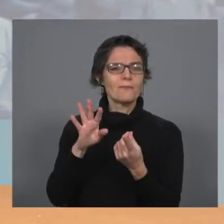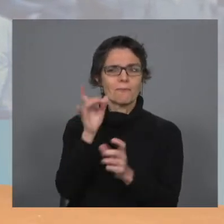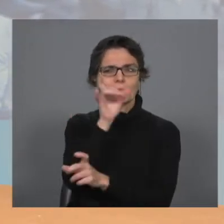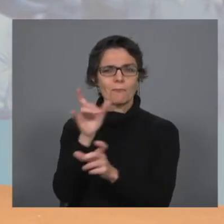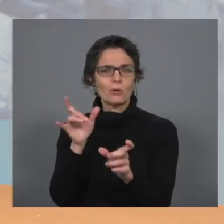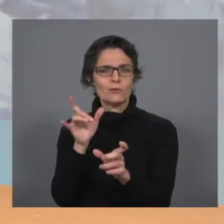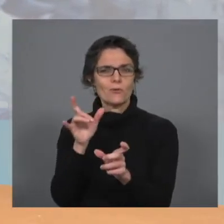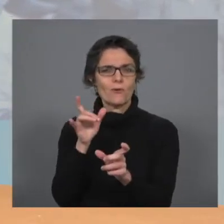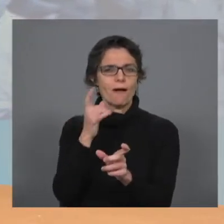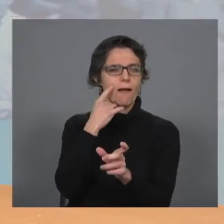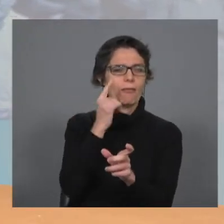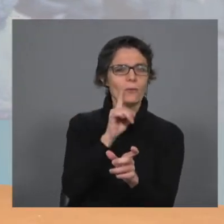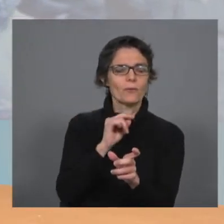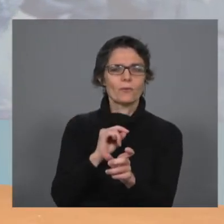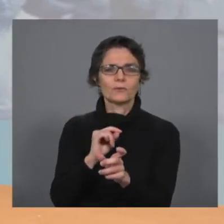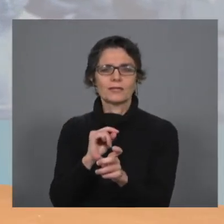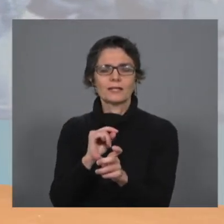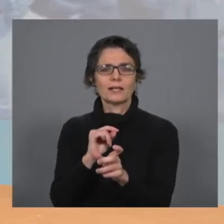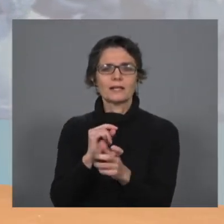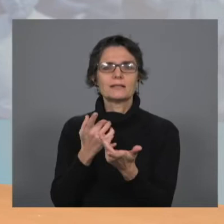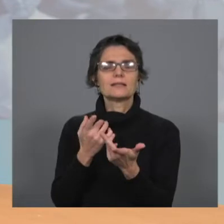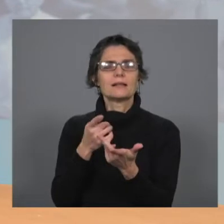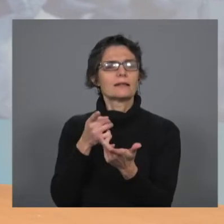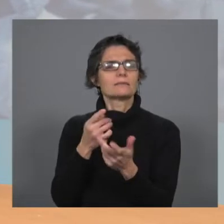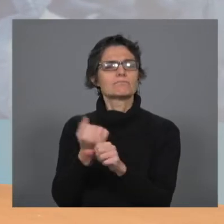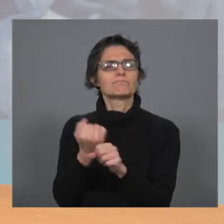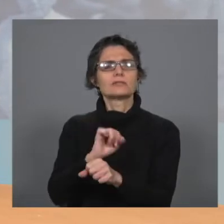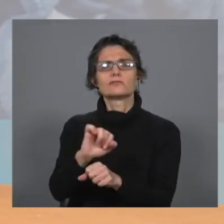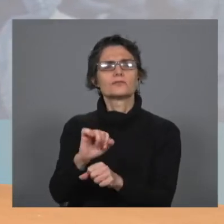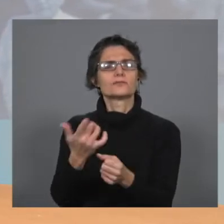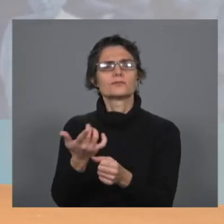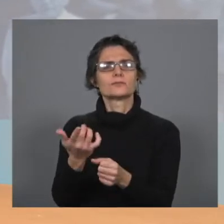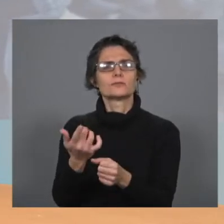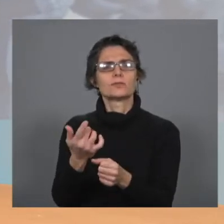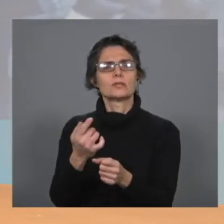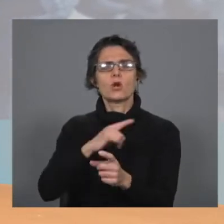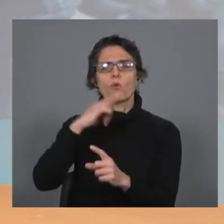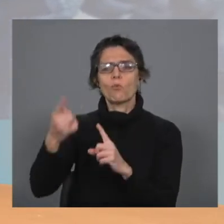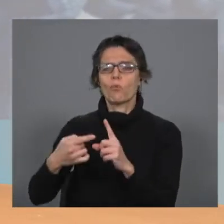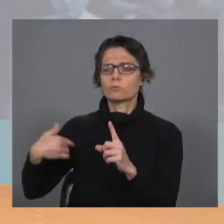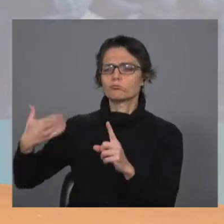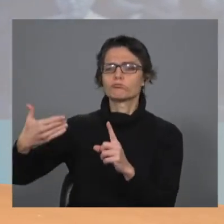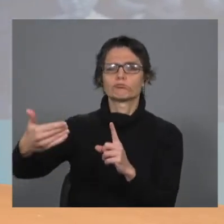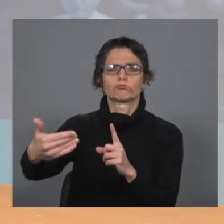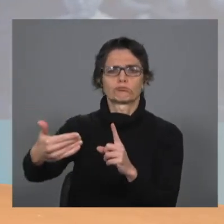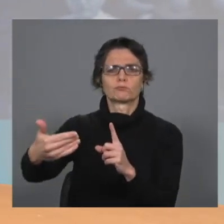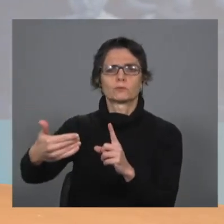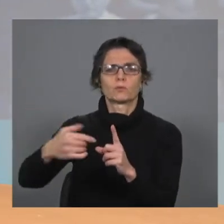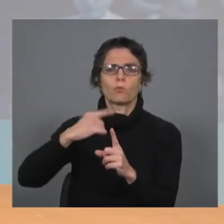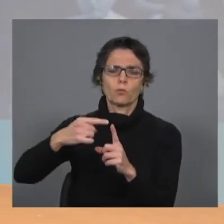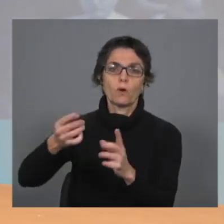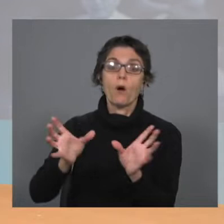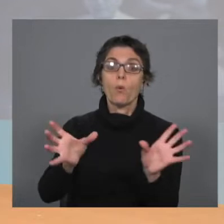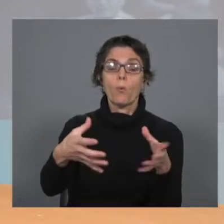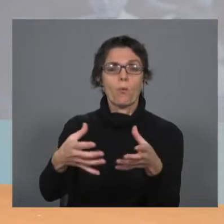desatentos, poder-lhes já escapar que este é um trabalho que é feito ao longo do ano. Há comunidades com maior